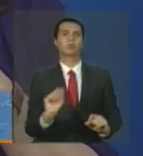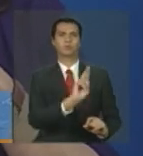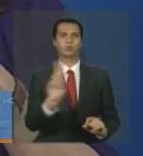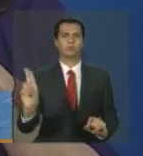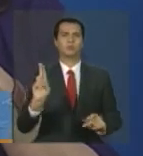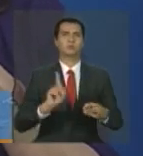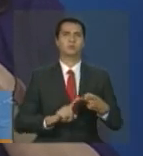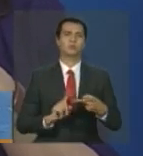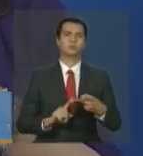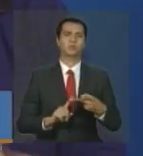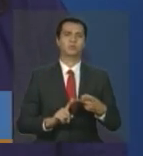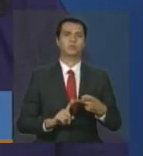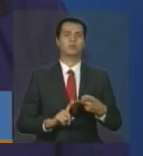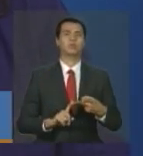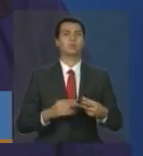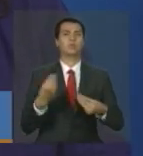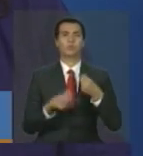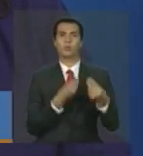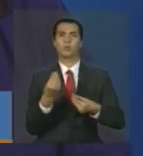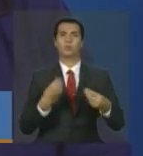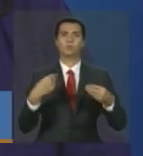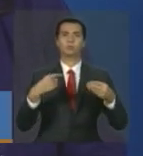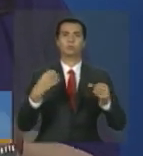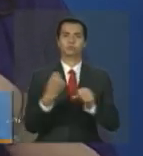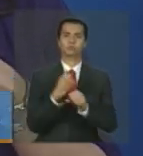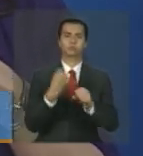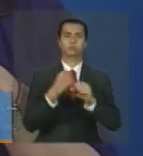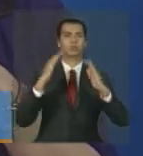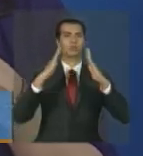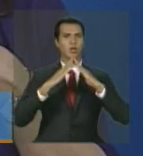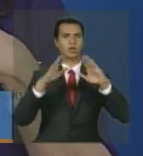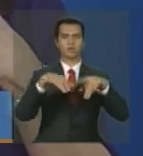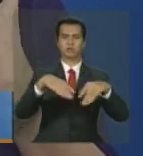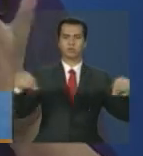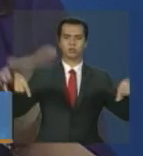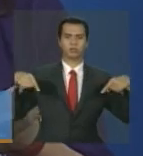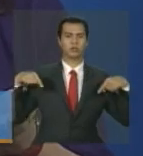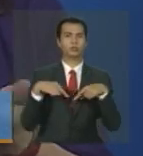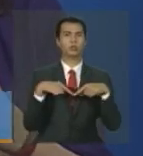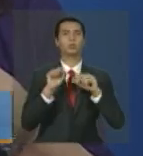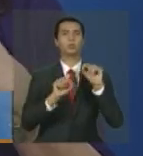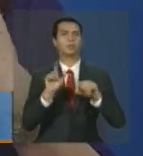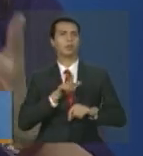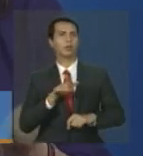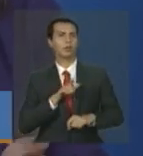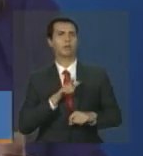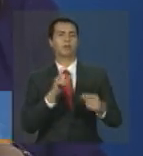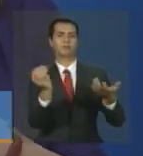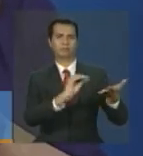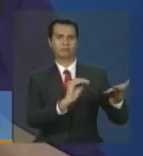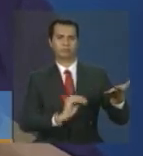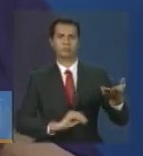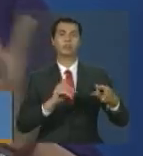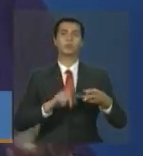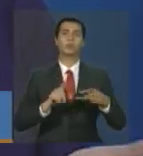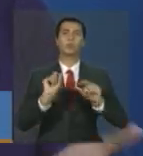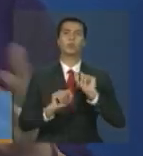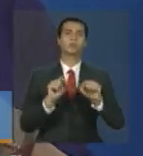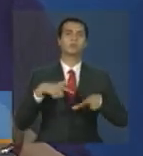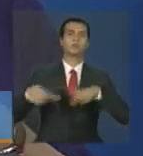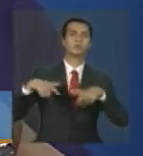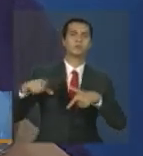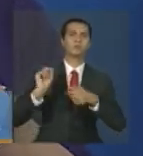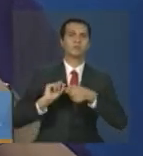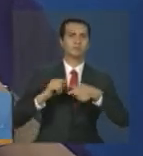é sobre a estrutura física sobre o a dinâmica de funcionamento por